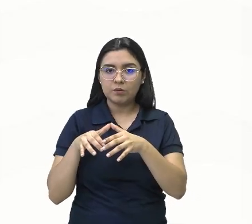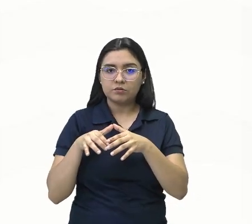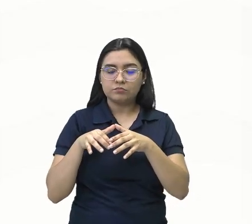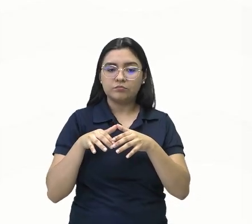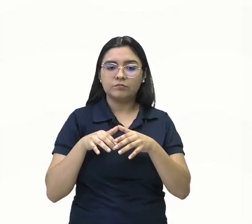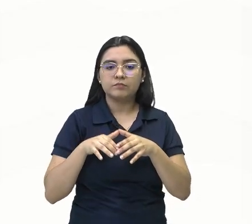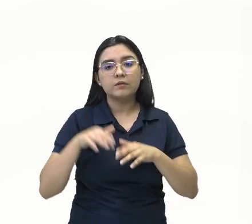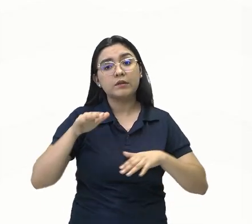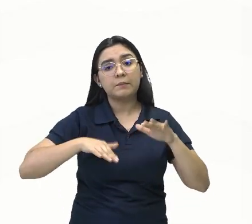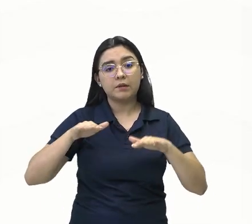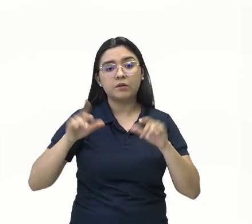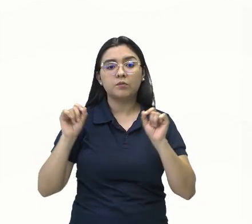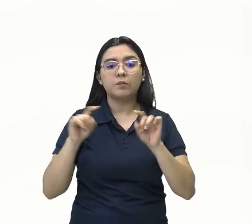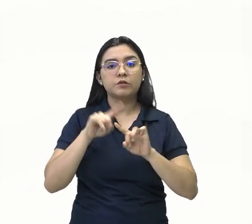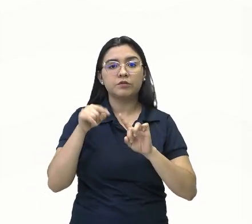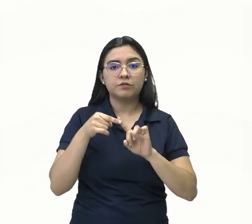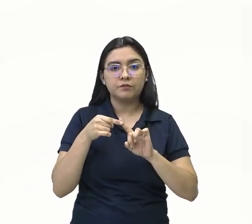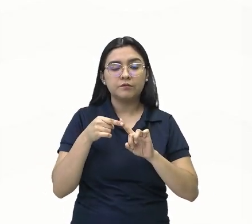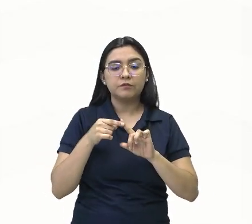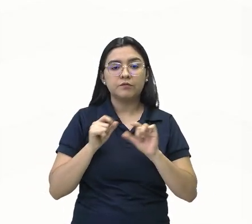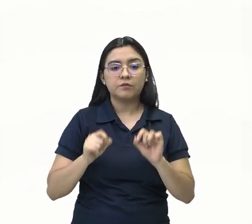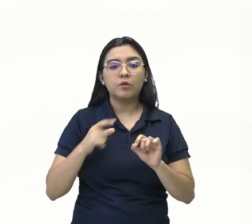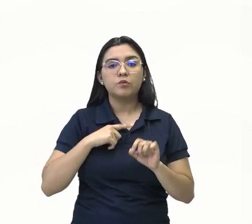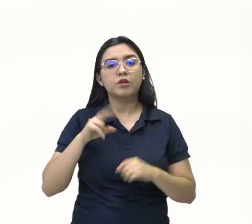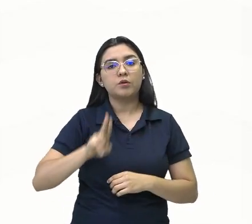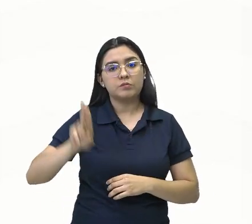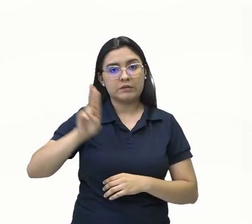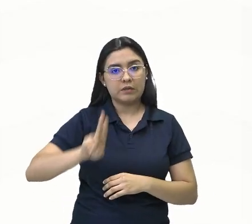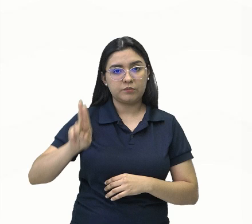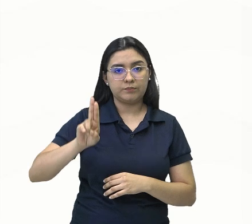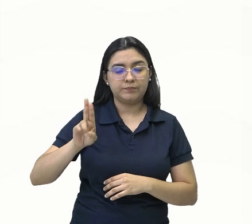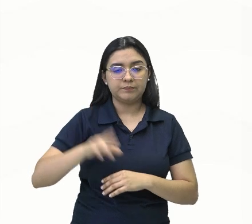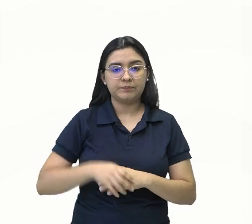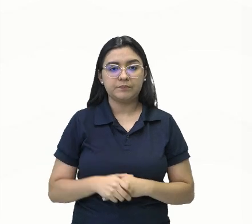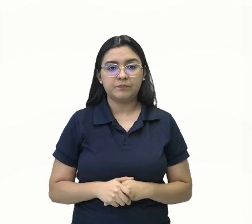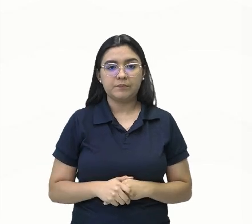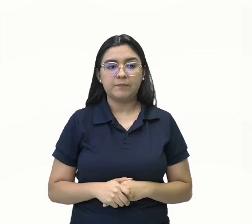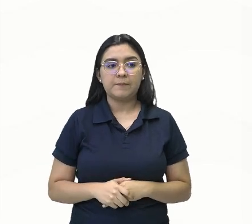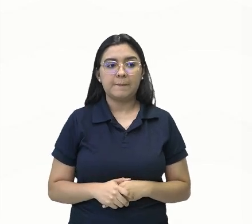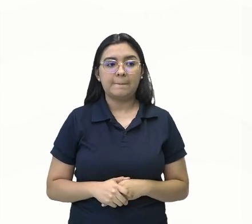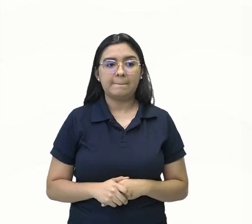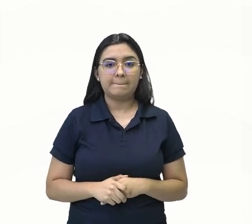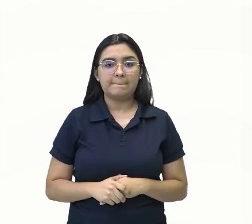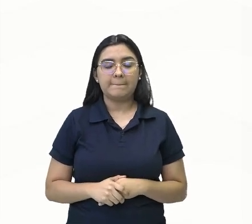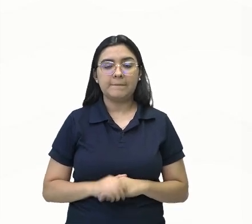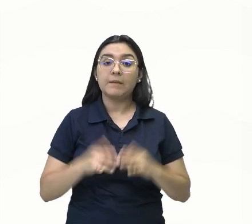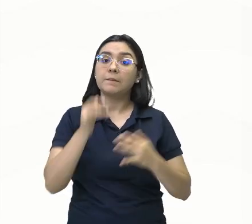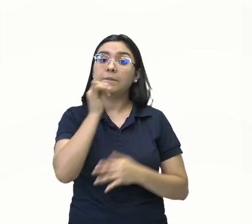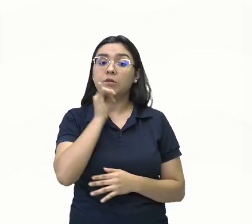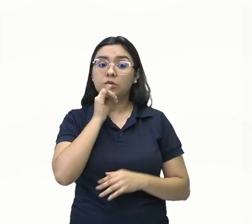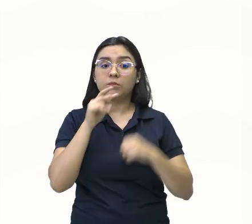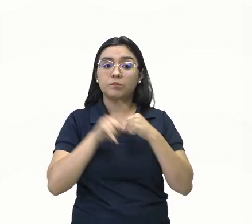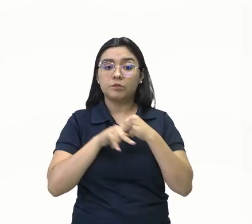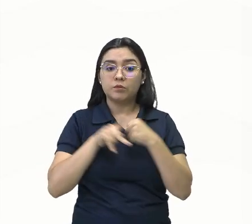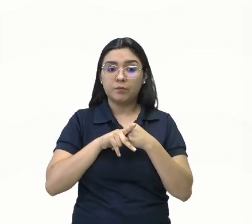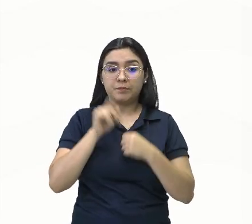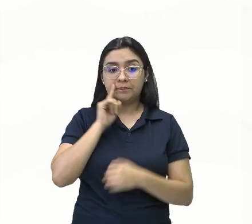A depender da sua função, aonde ele é empregado, tá? No caso dos pronomes